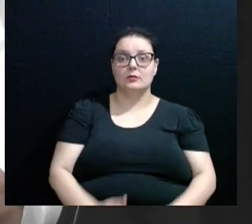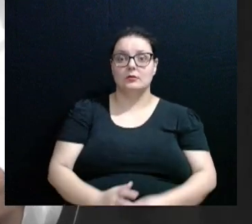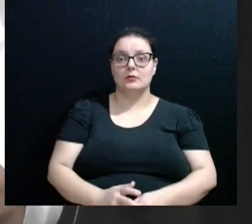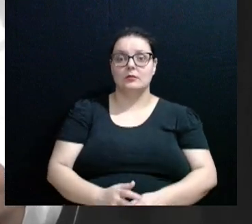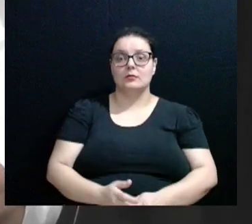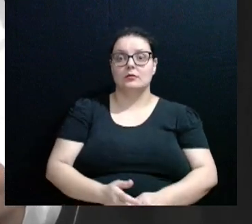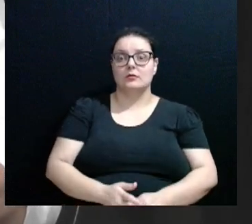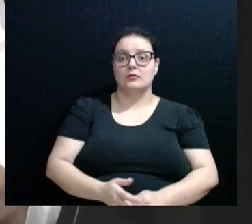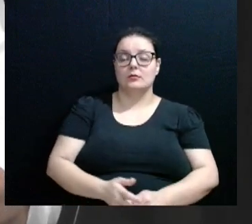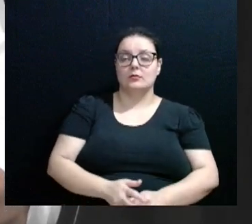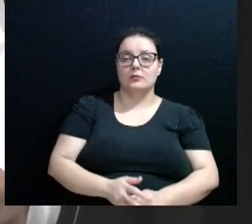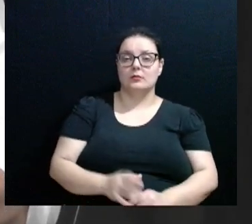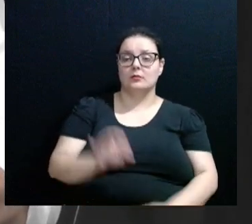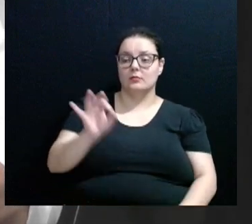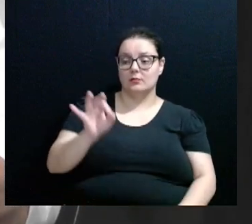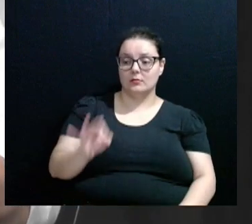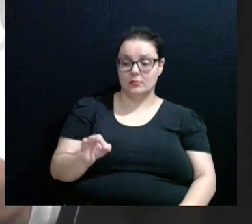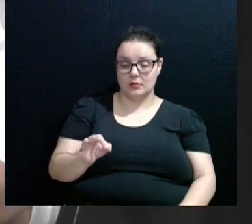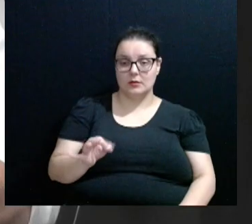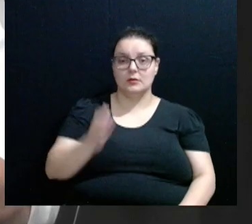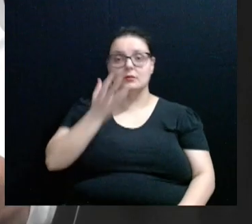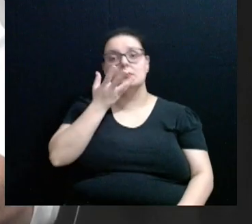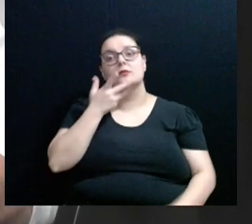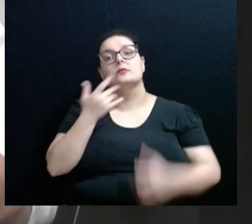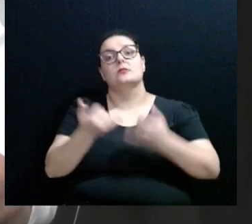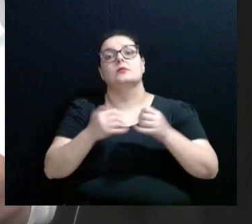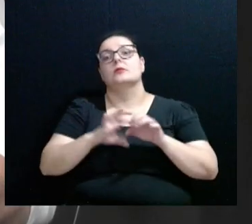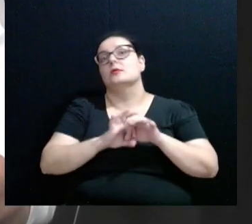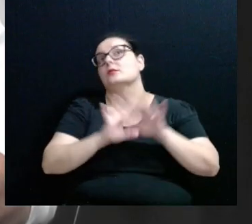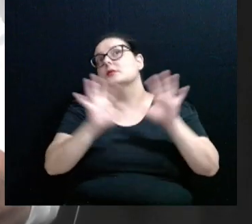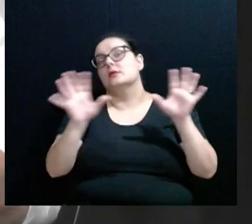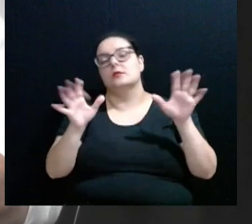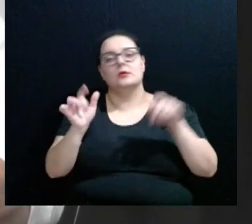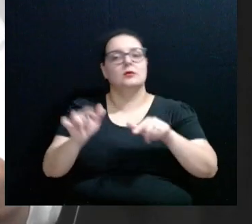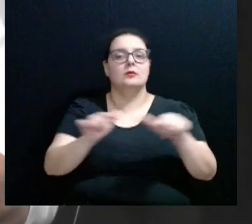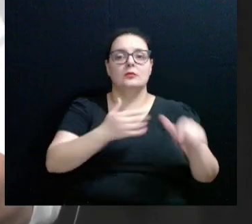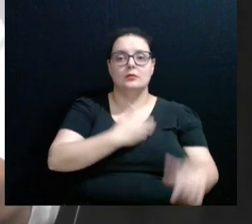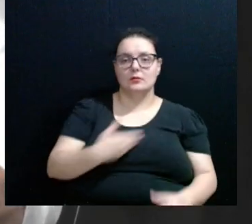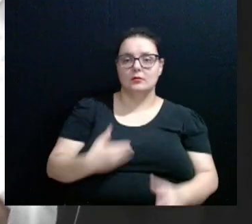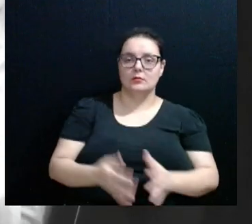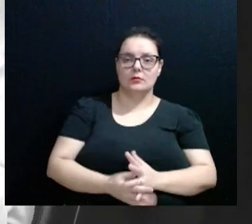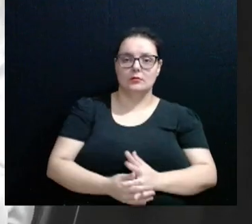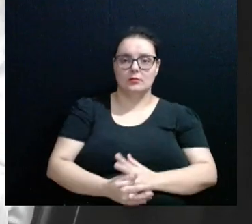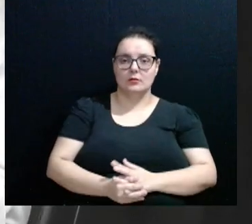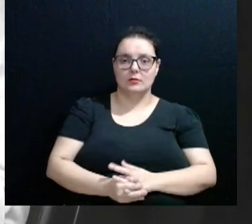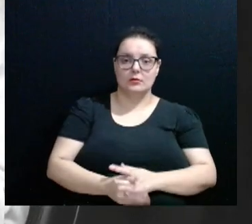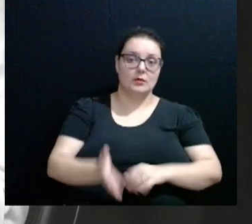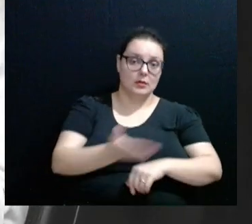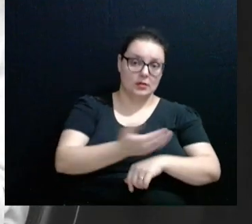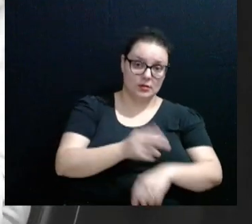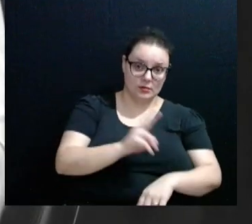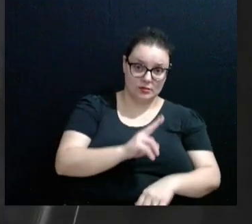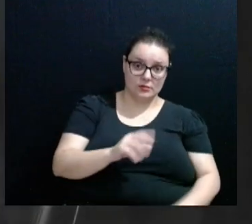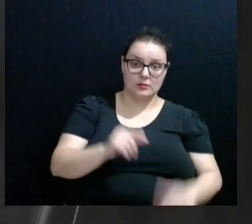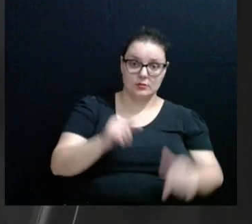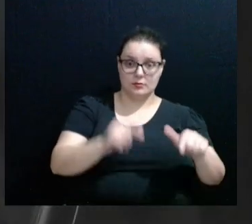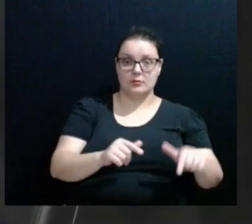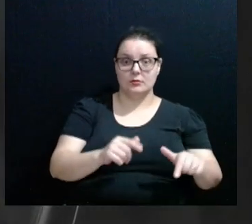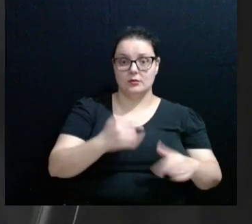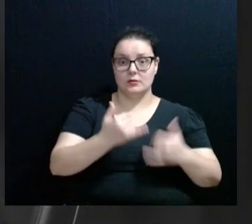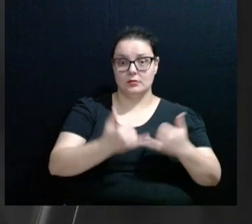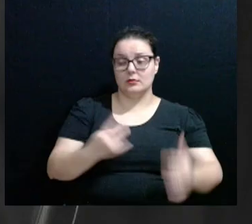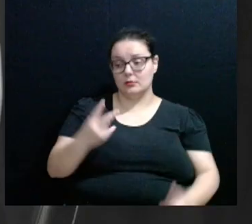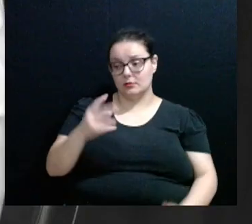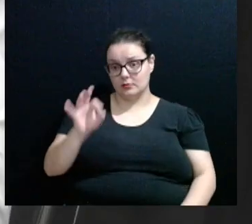crianças que brincavam ao ar livre em espaços públicos antes da gente fazer a implementação do Espaço do Brincar? Não.